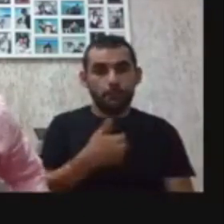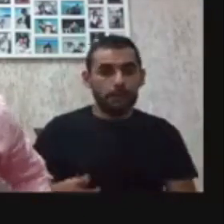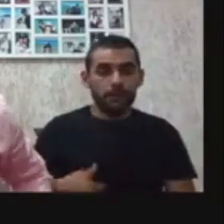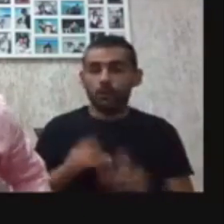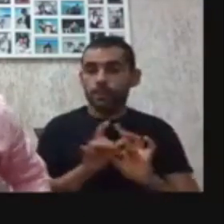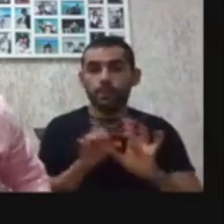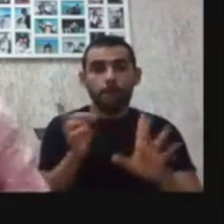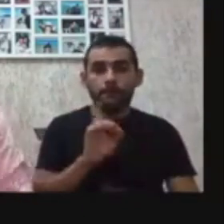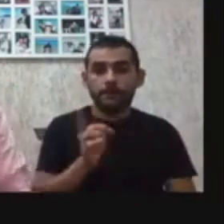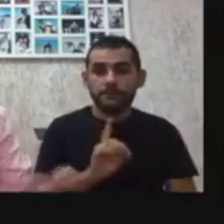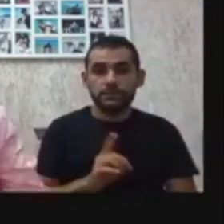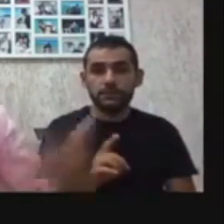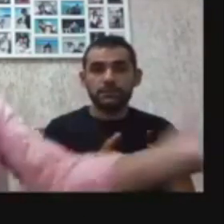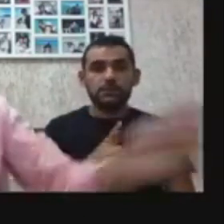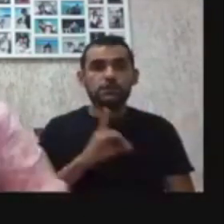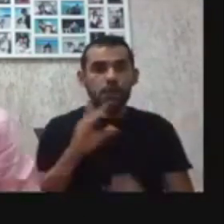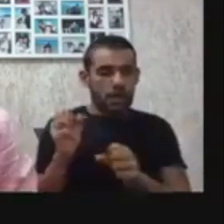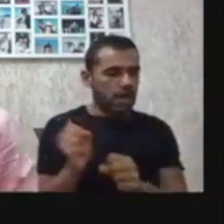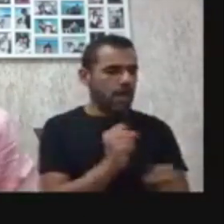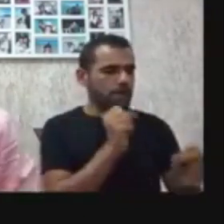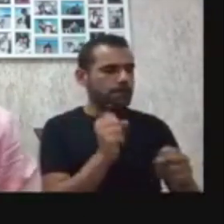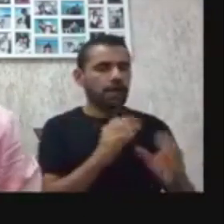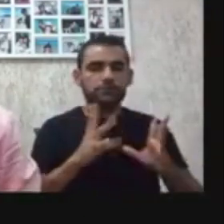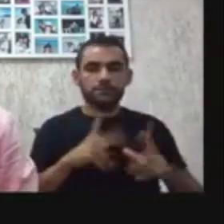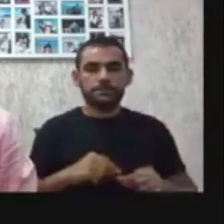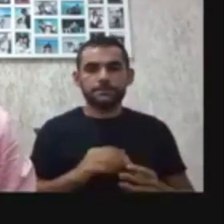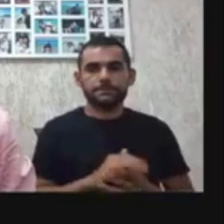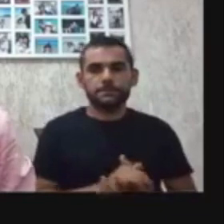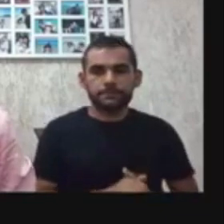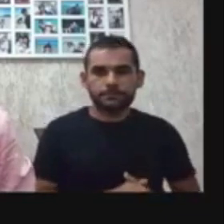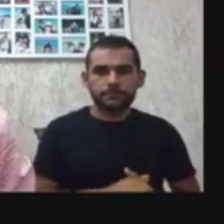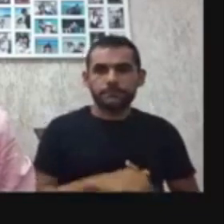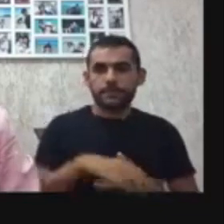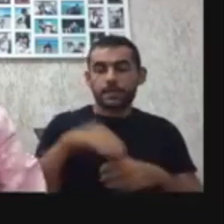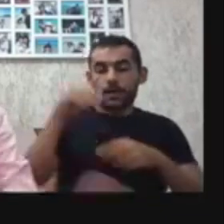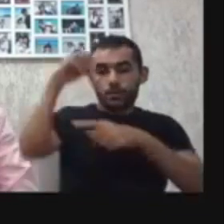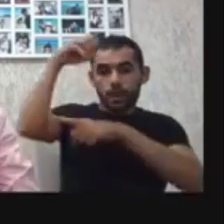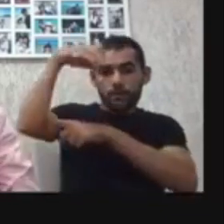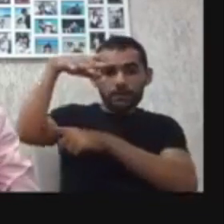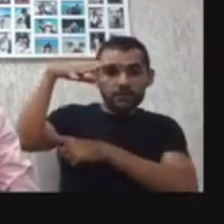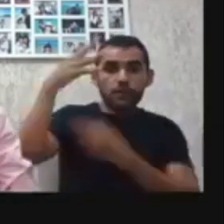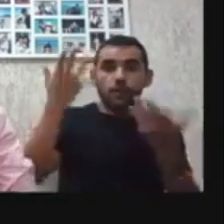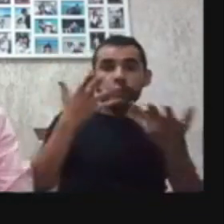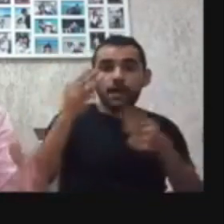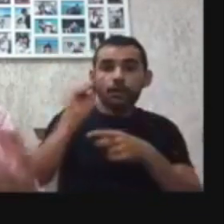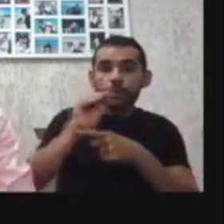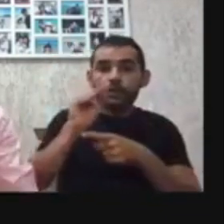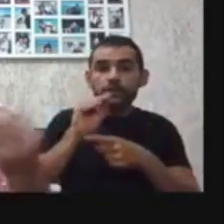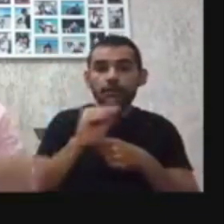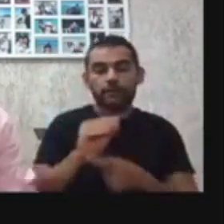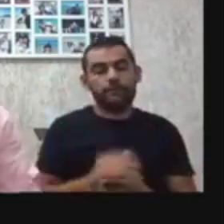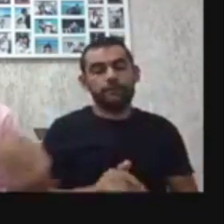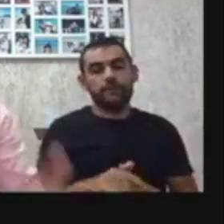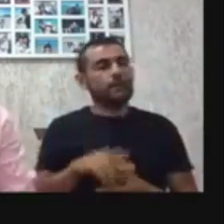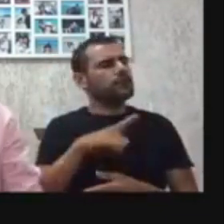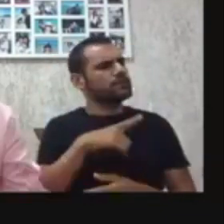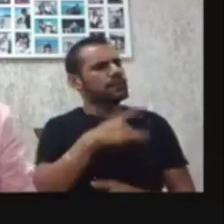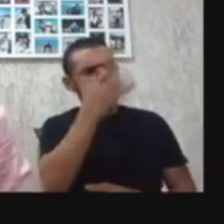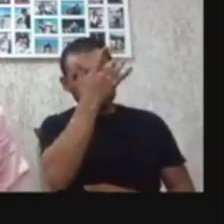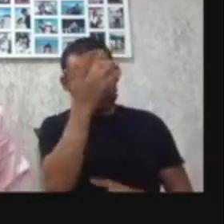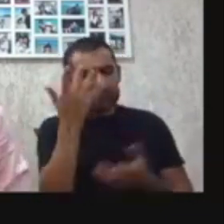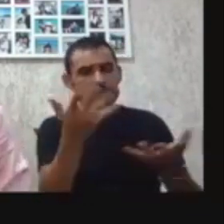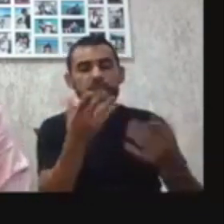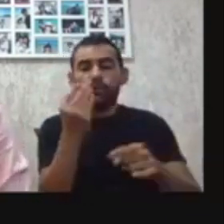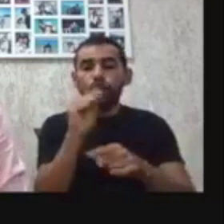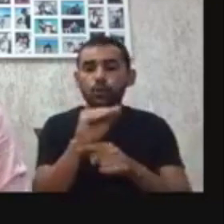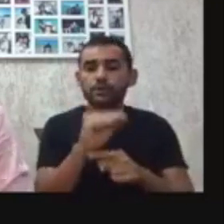ali, sabe? Mas ele quer mais, ele está vendo banco quebrado, ele está vendo sem iluminação, ele quer cuidar. A gente tem pessoas que querem cuidar